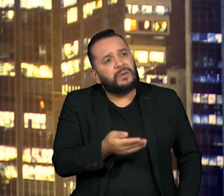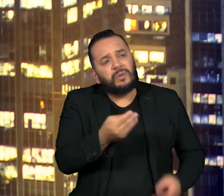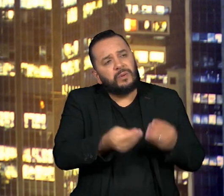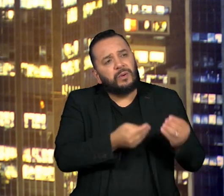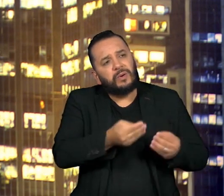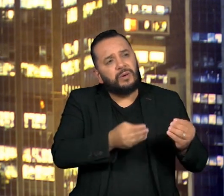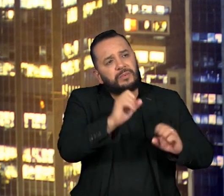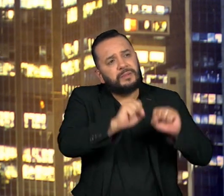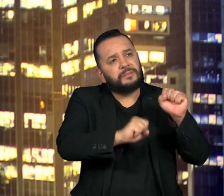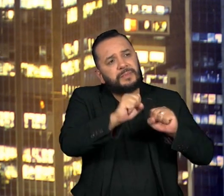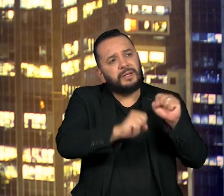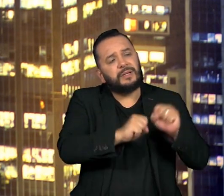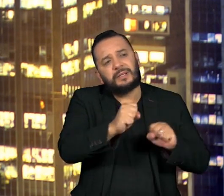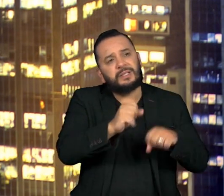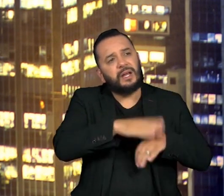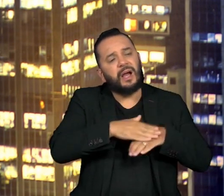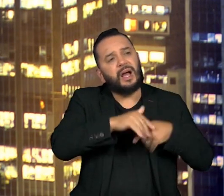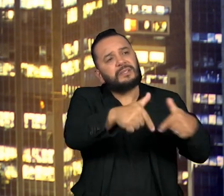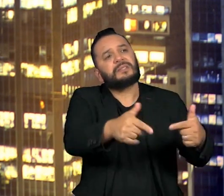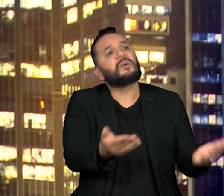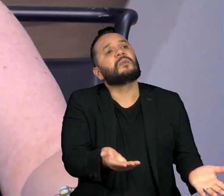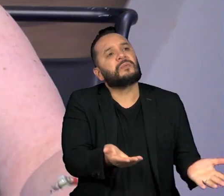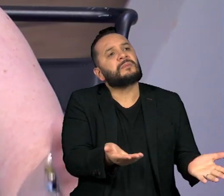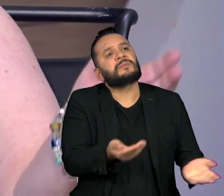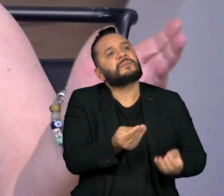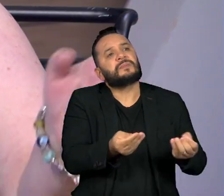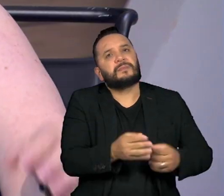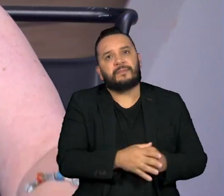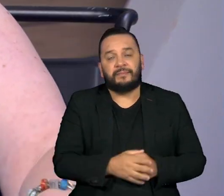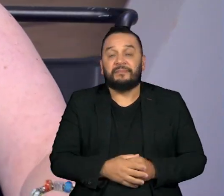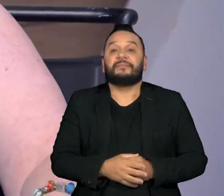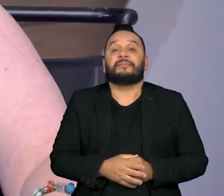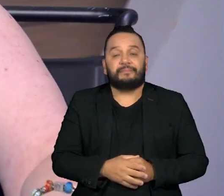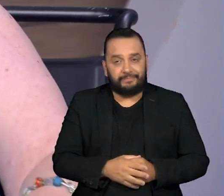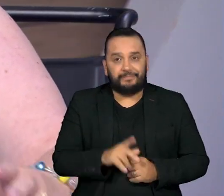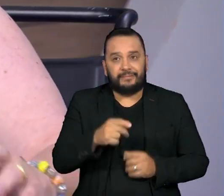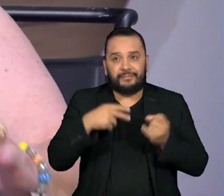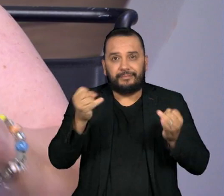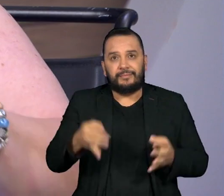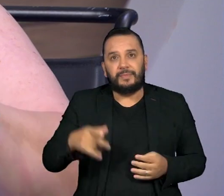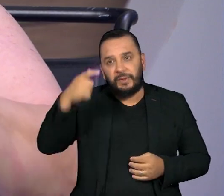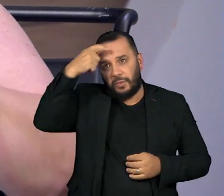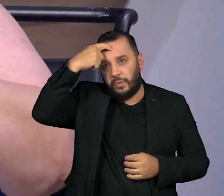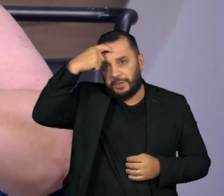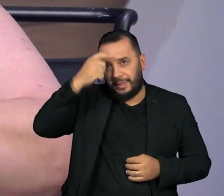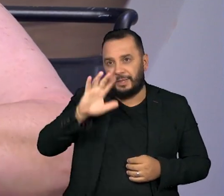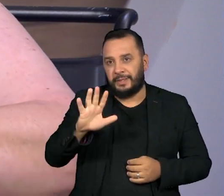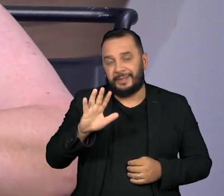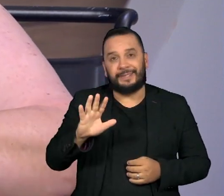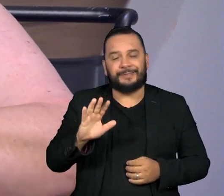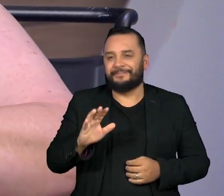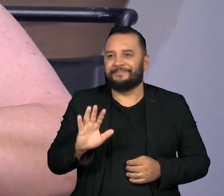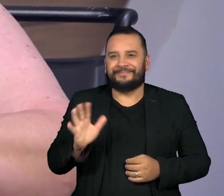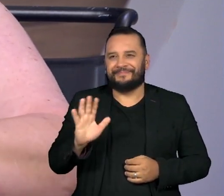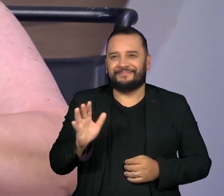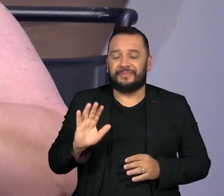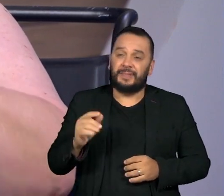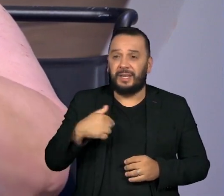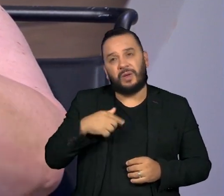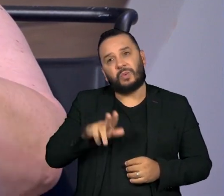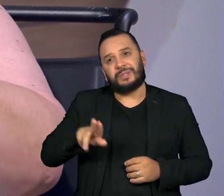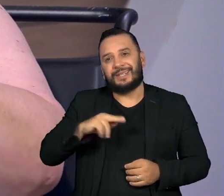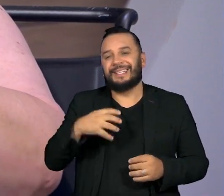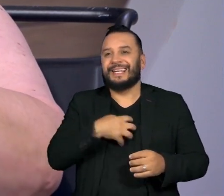poderia fazer nesse sentido? Quando ele usou o termo consciência, eu diria mais sensibilização.